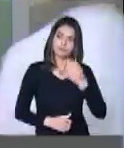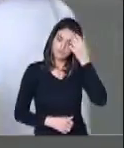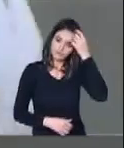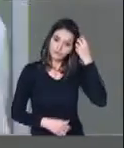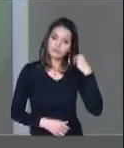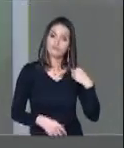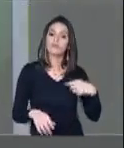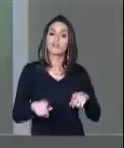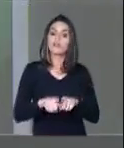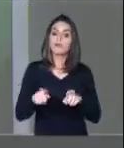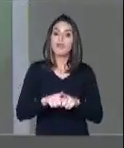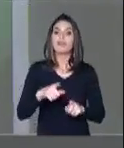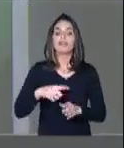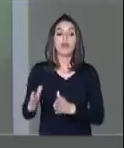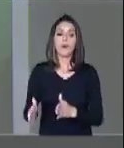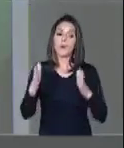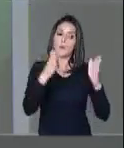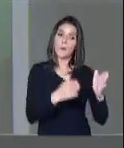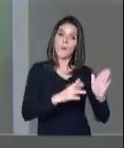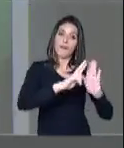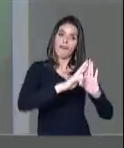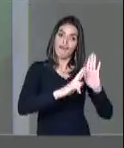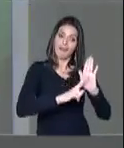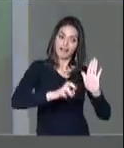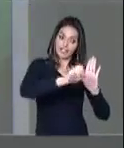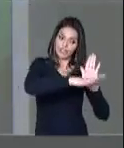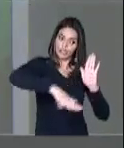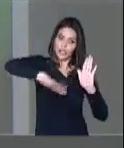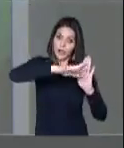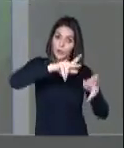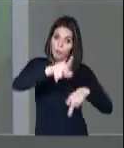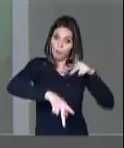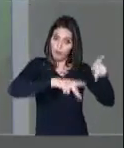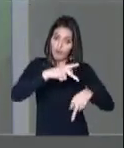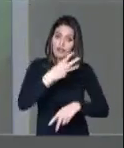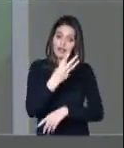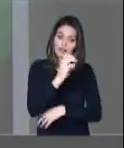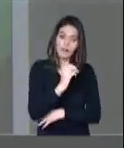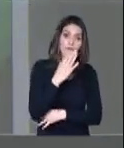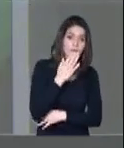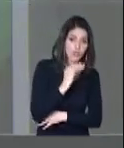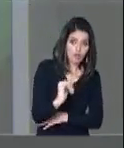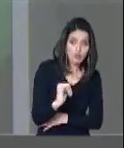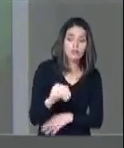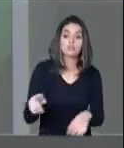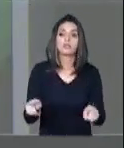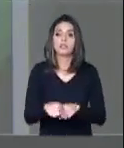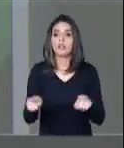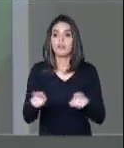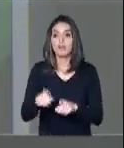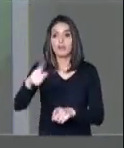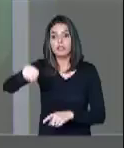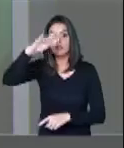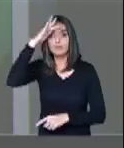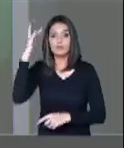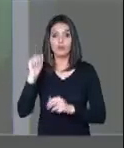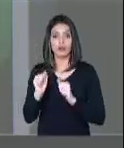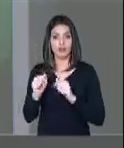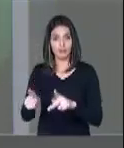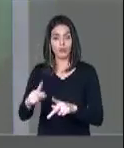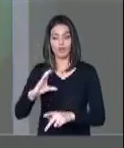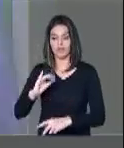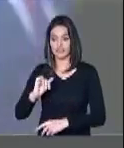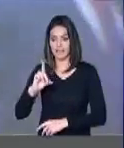parte, que é a parte do regime geral, a gente está falando de R$30 bilhões de impacto, e também são para aqueles que se aposentam